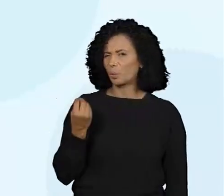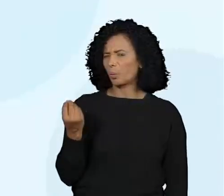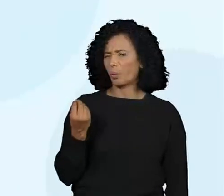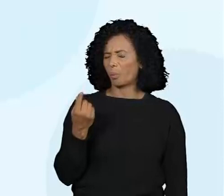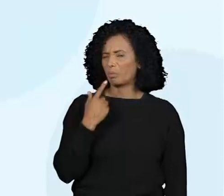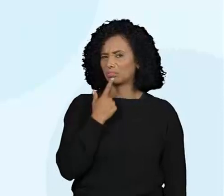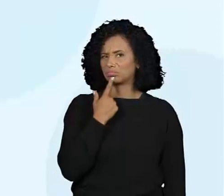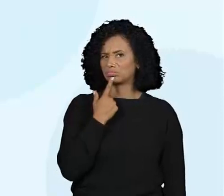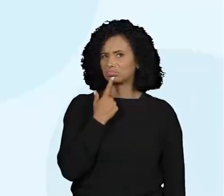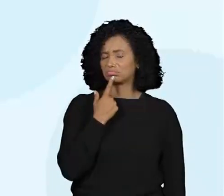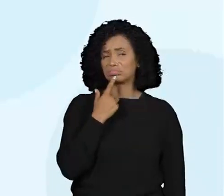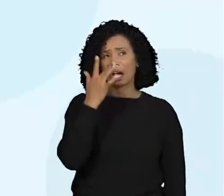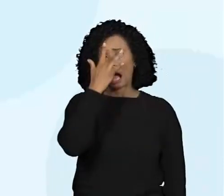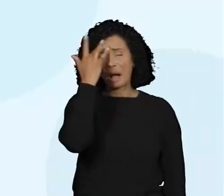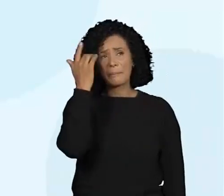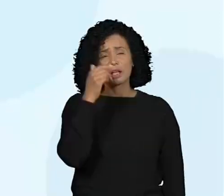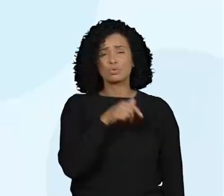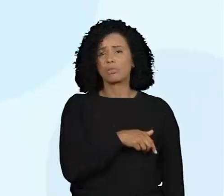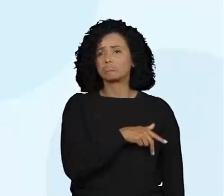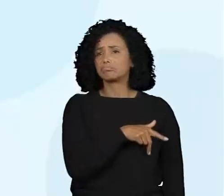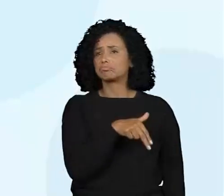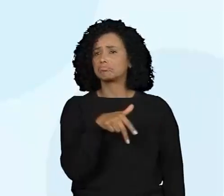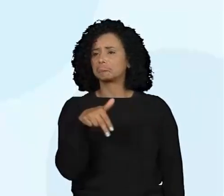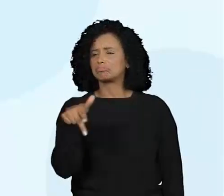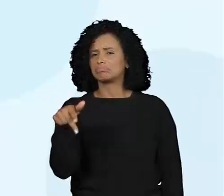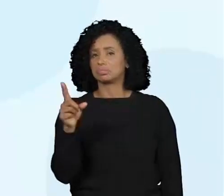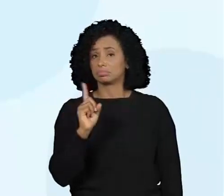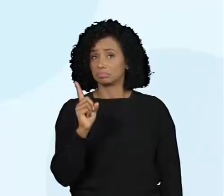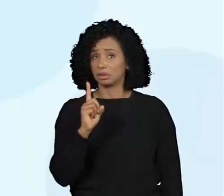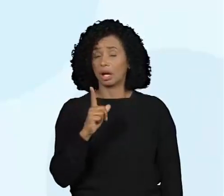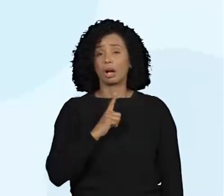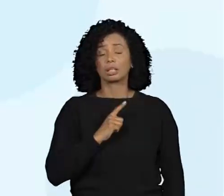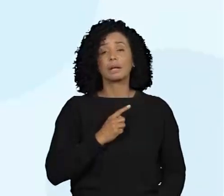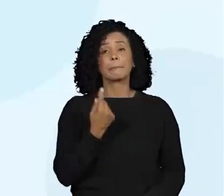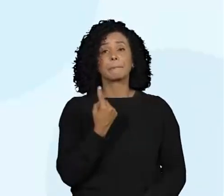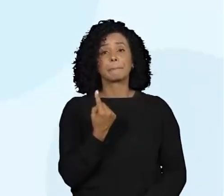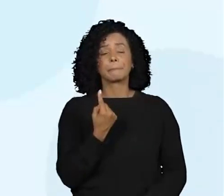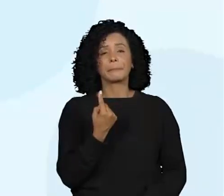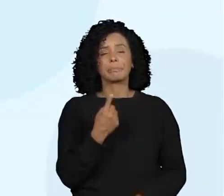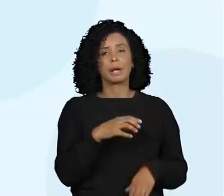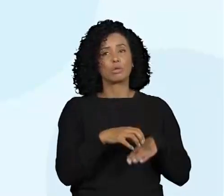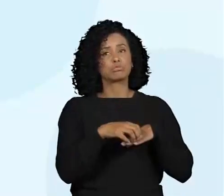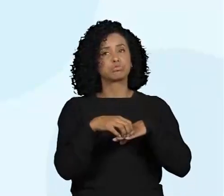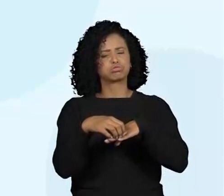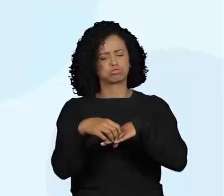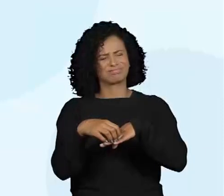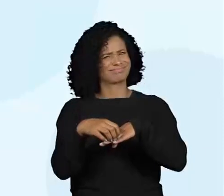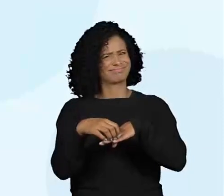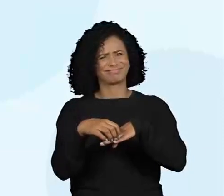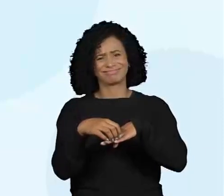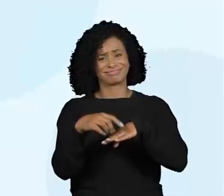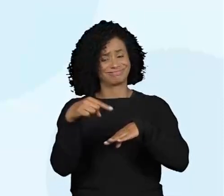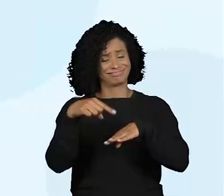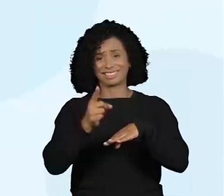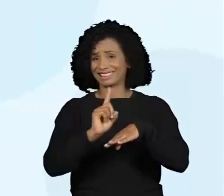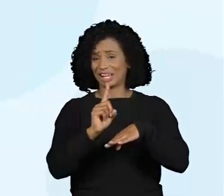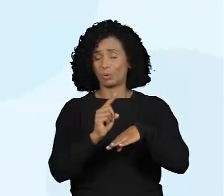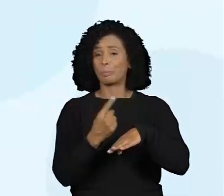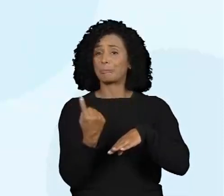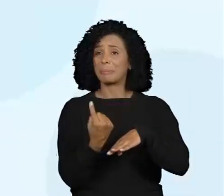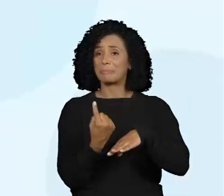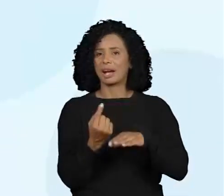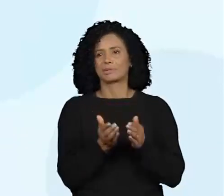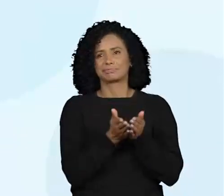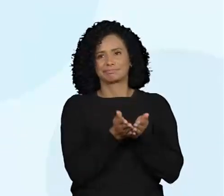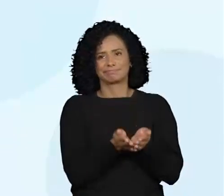primeiro meio de transporte foi o aquático, ainda no período da pré-história. Para construir